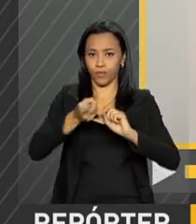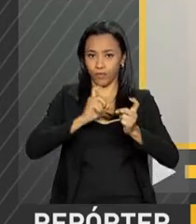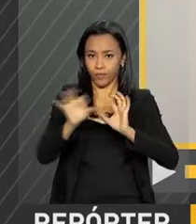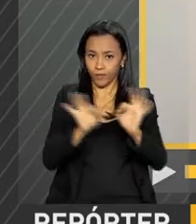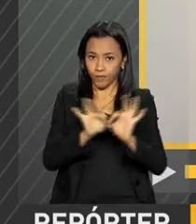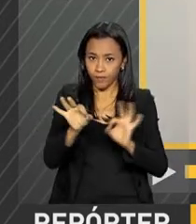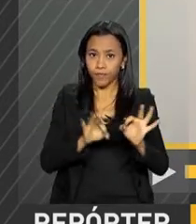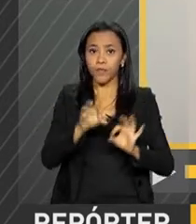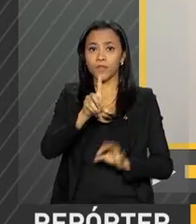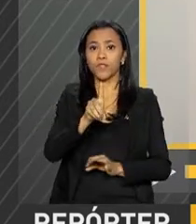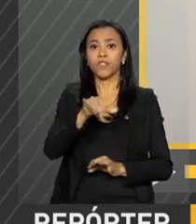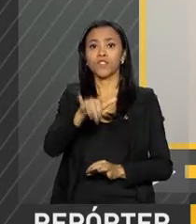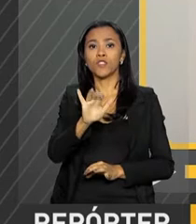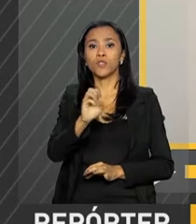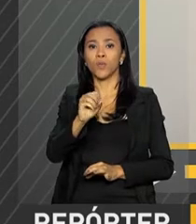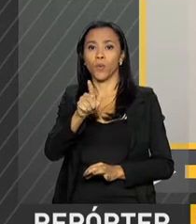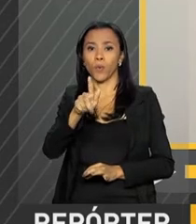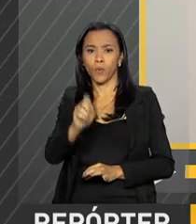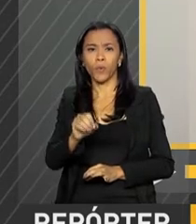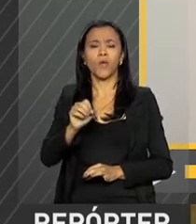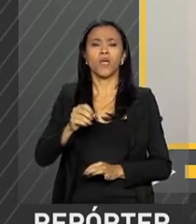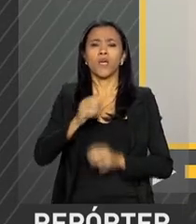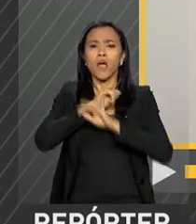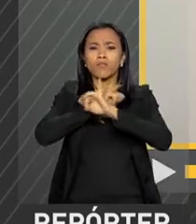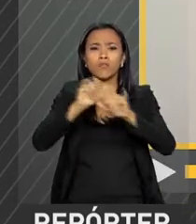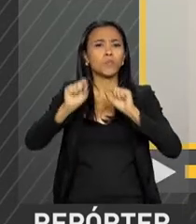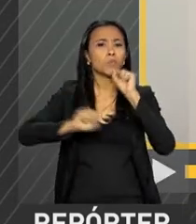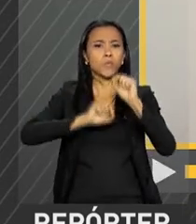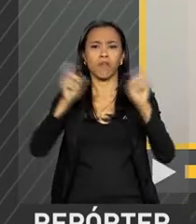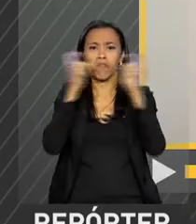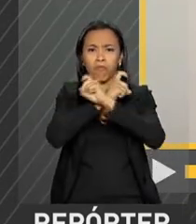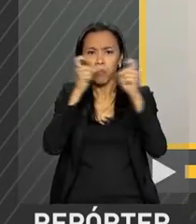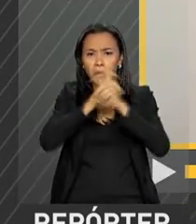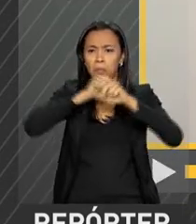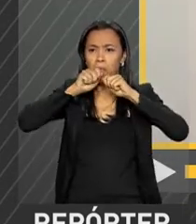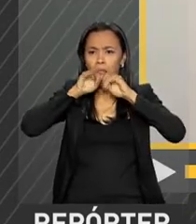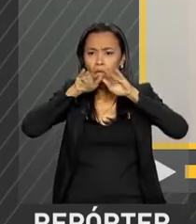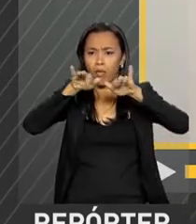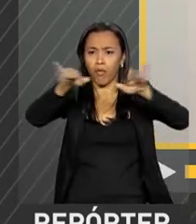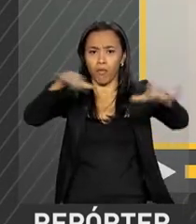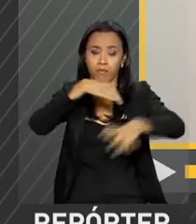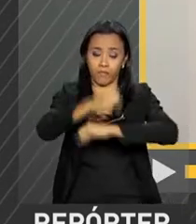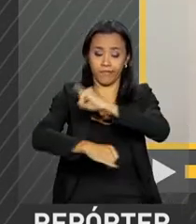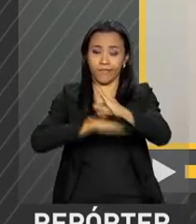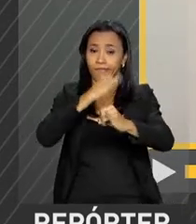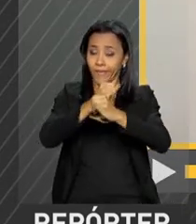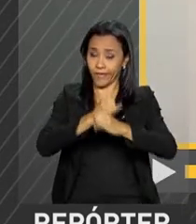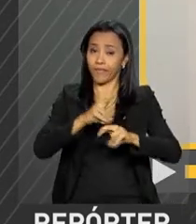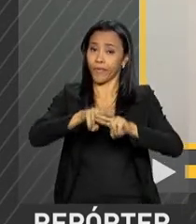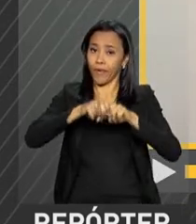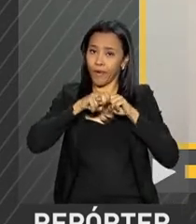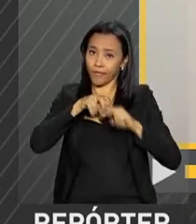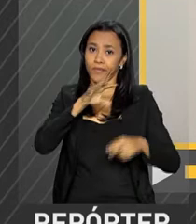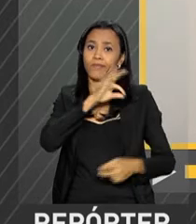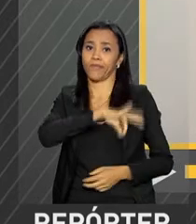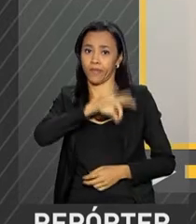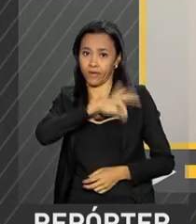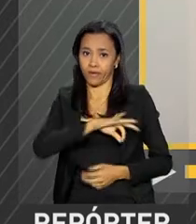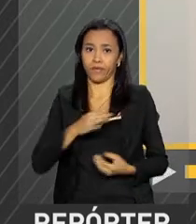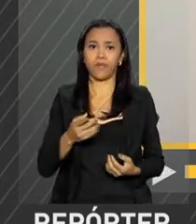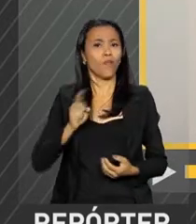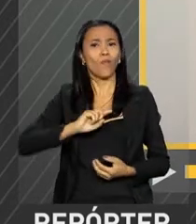esclarecer falsas notícias que circulam na internet nas redes sociais a respeito do salário não é verdade que o governo